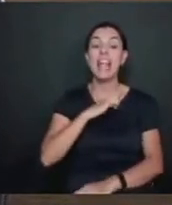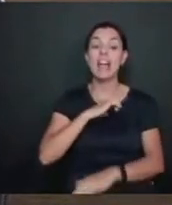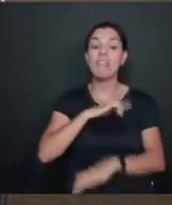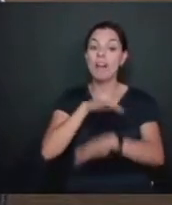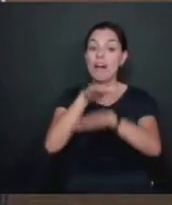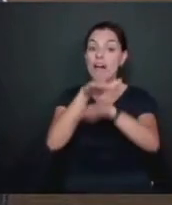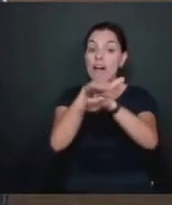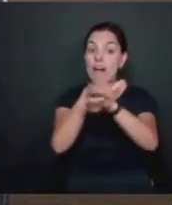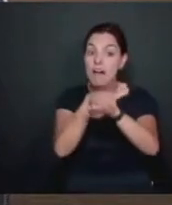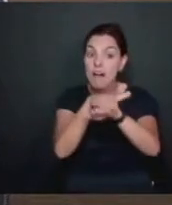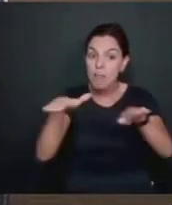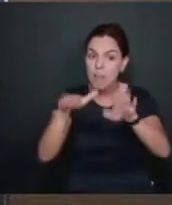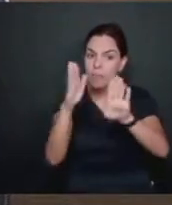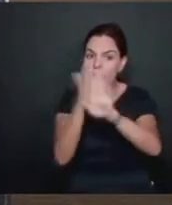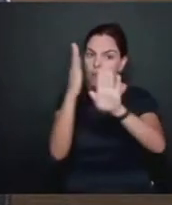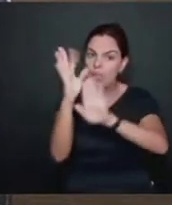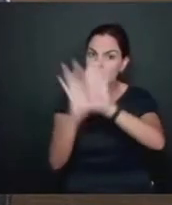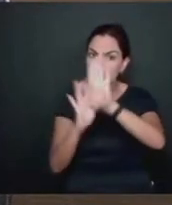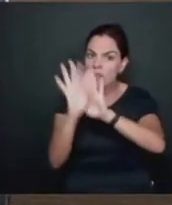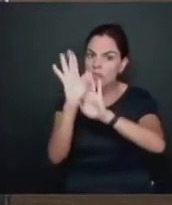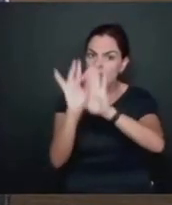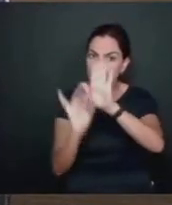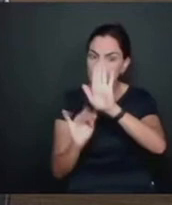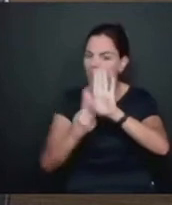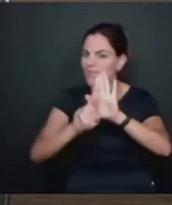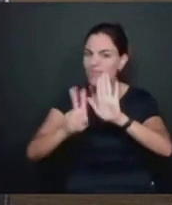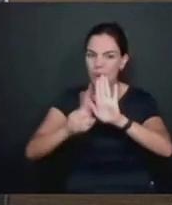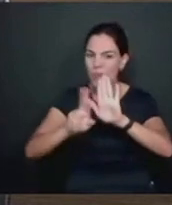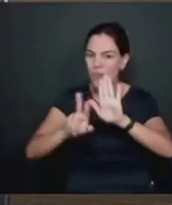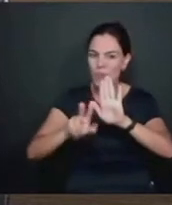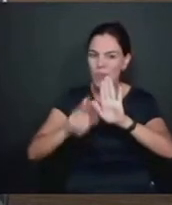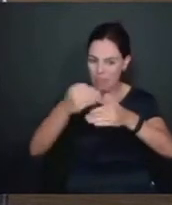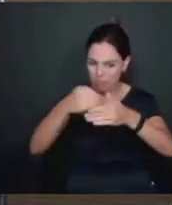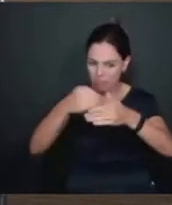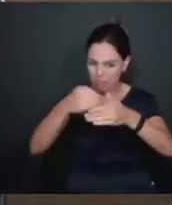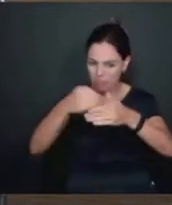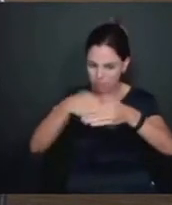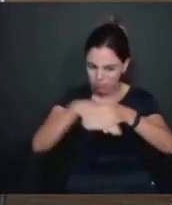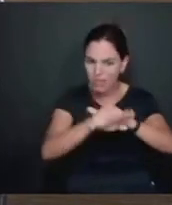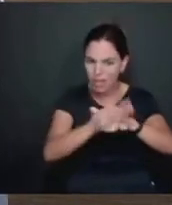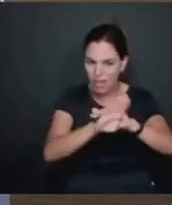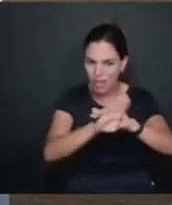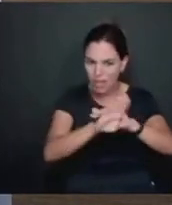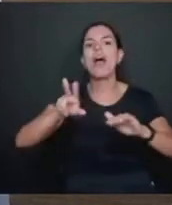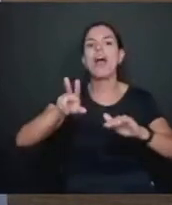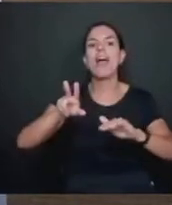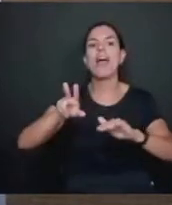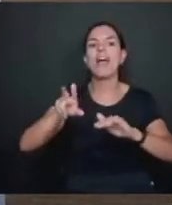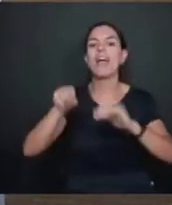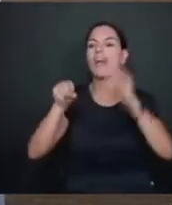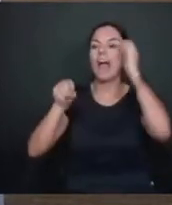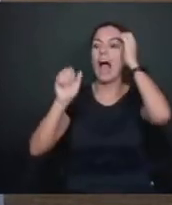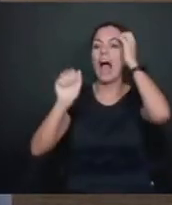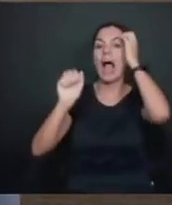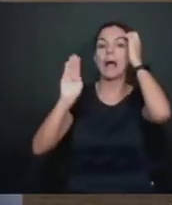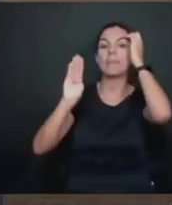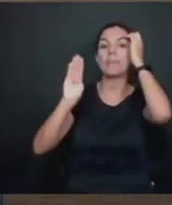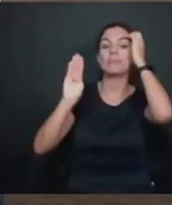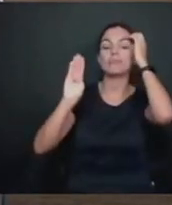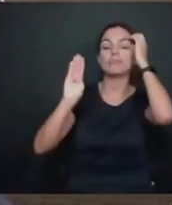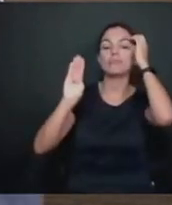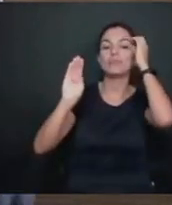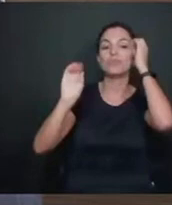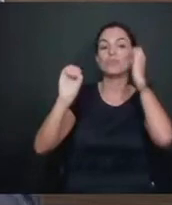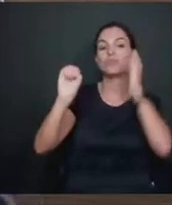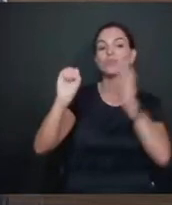e não pela absolvição Esta é a maior fake News das eleições de que Lula foi